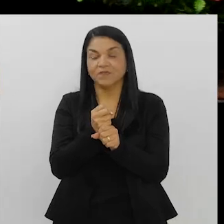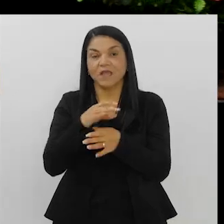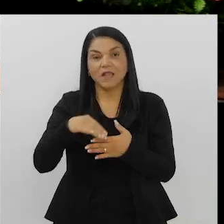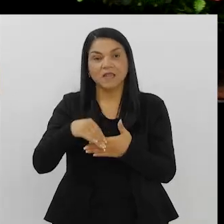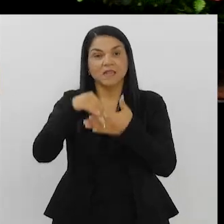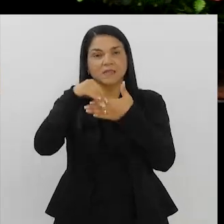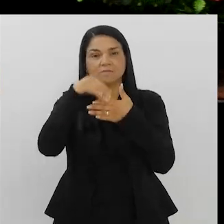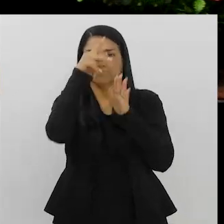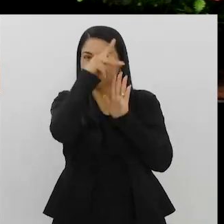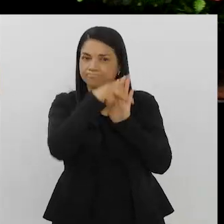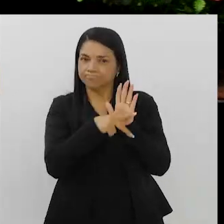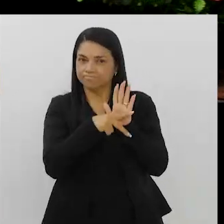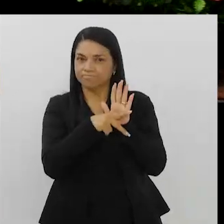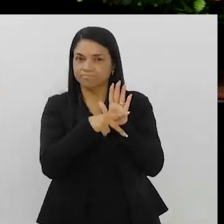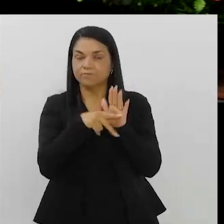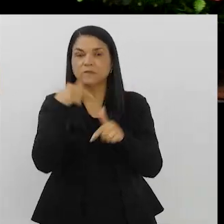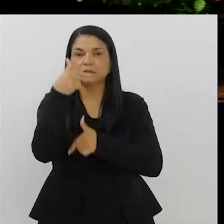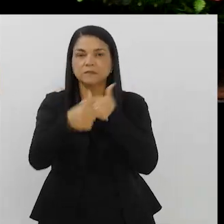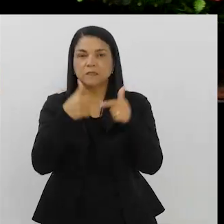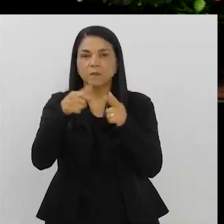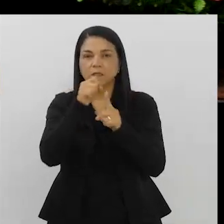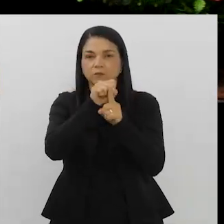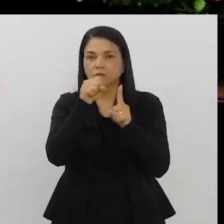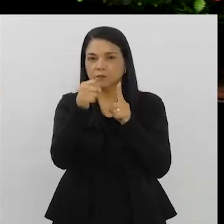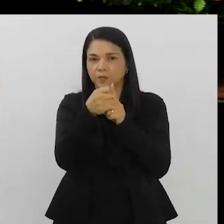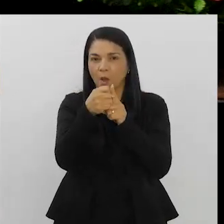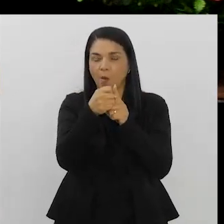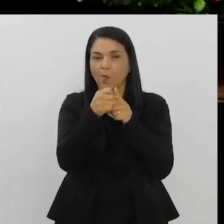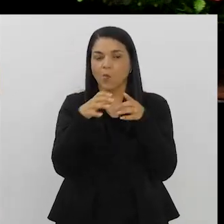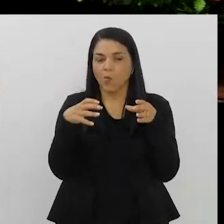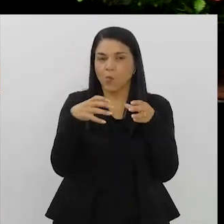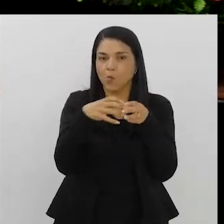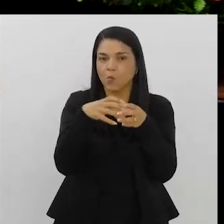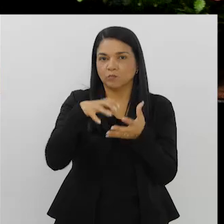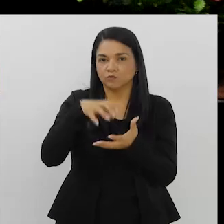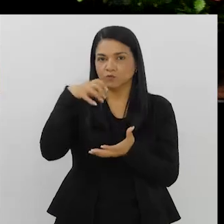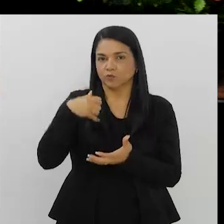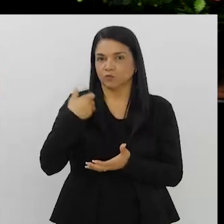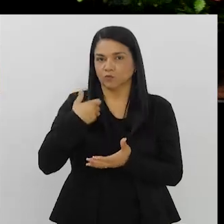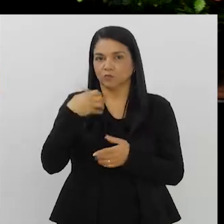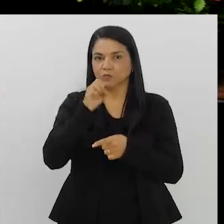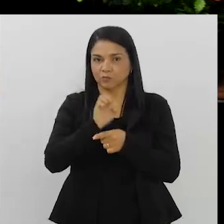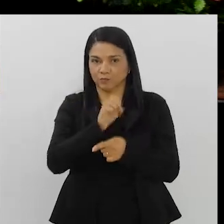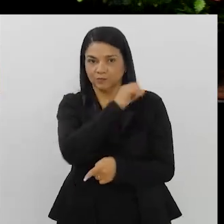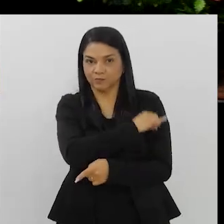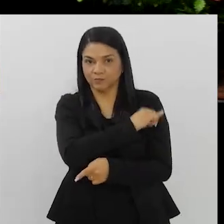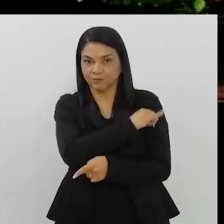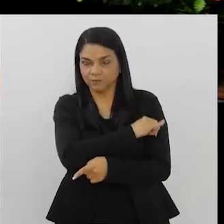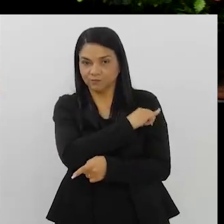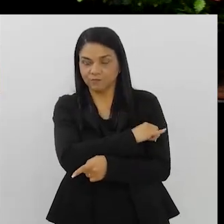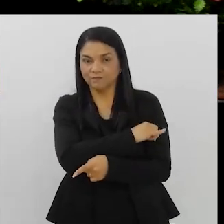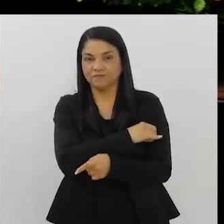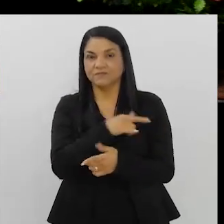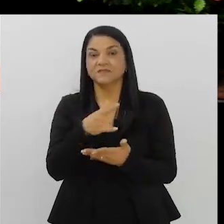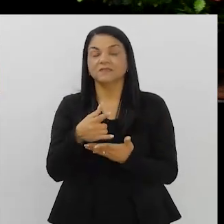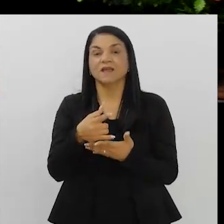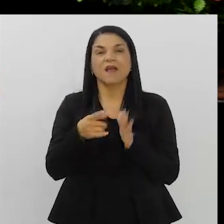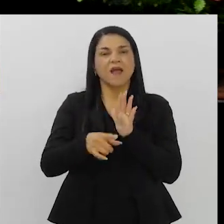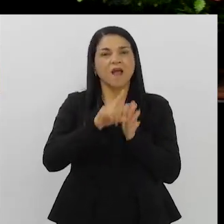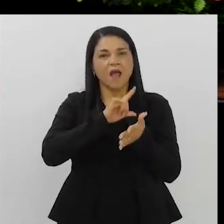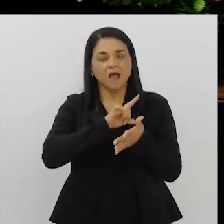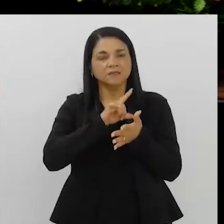desse projeto, que é o Trabalho Social com Pessoas Idosas aqui no estado do Rio de Janeiro. Antes disso, né,